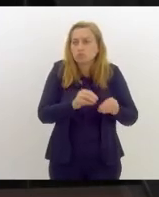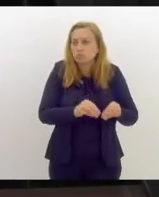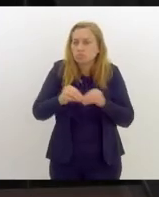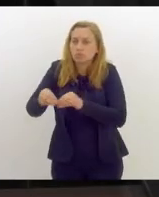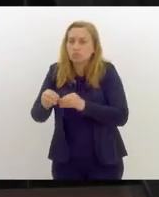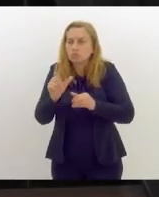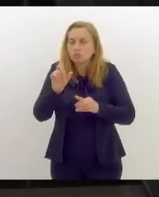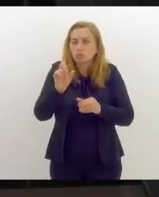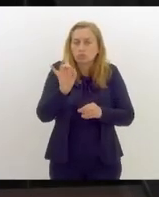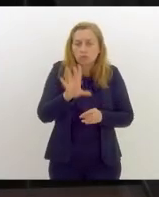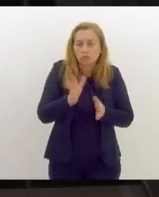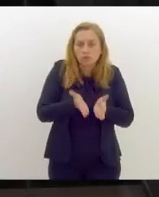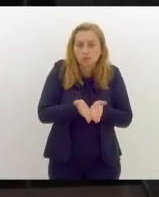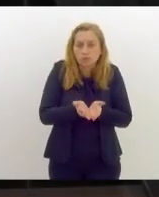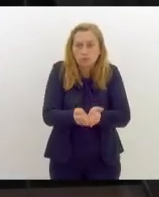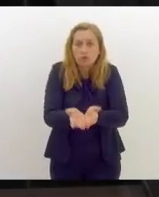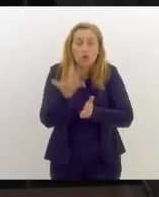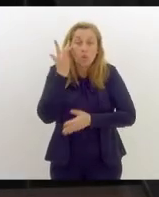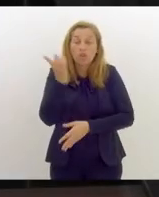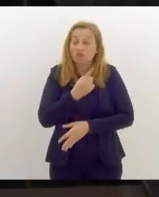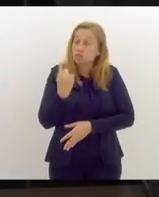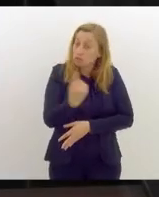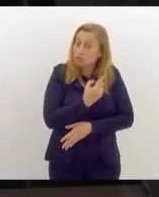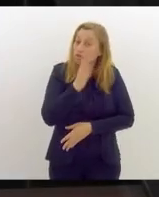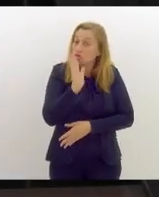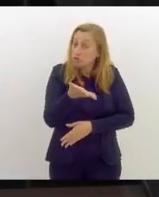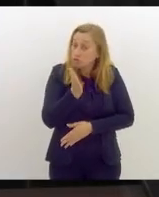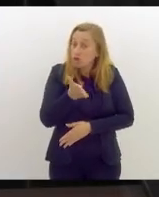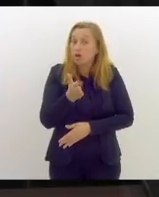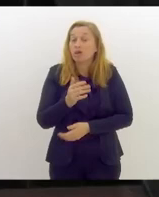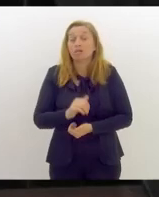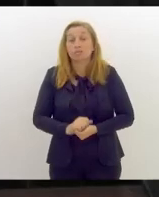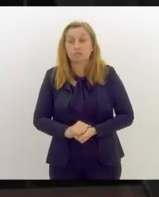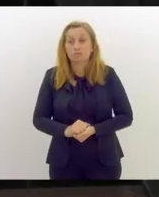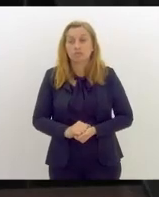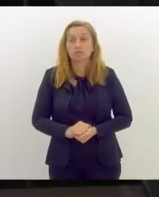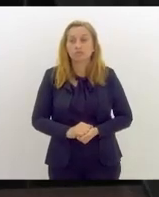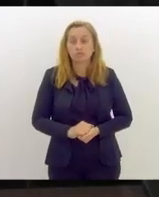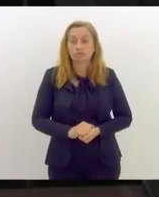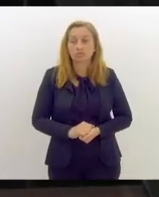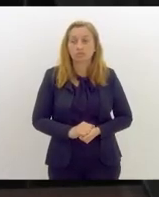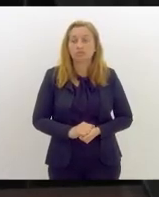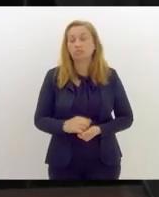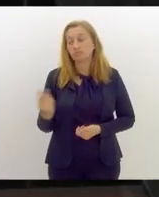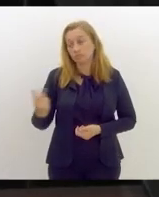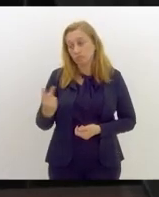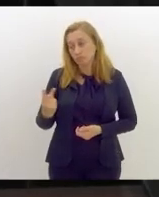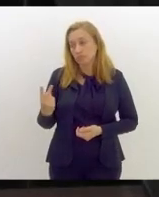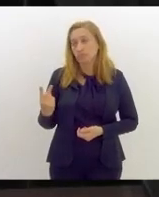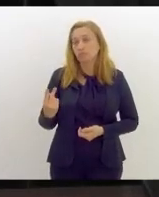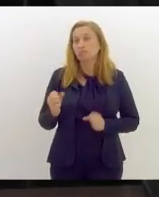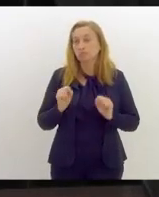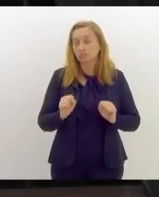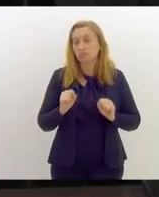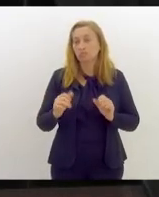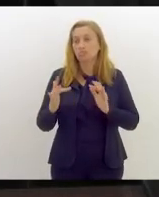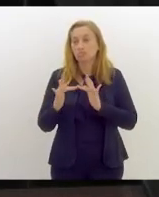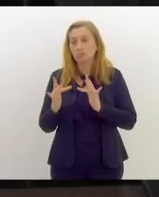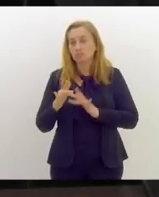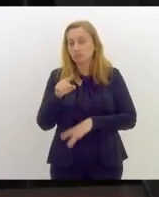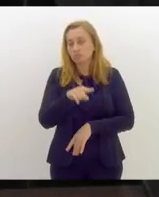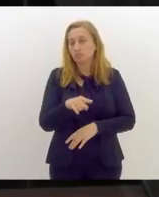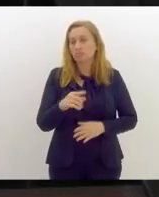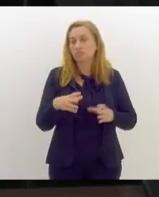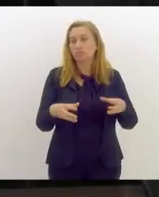através das barcas Então acho que nós já deveríamos né acho que por Nós dois poderíamos fazer um contato aqui